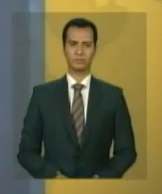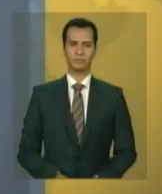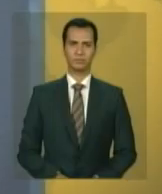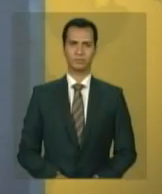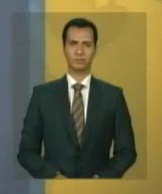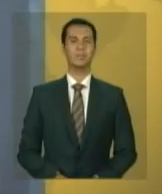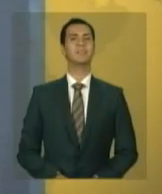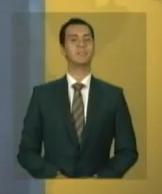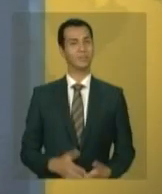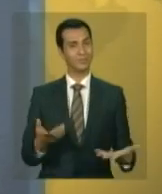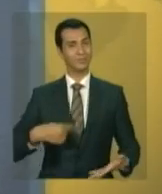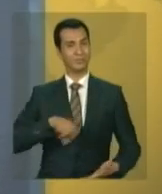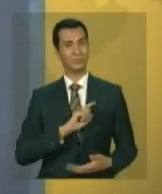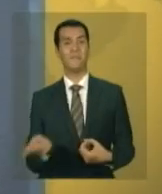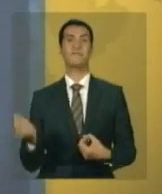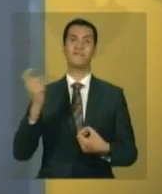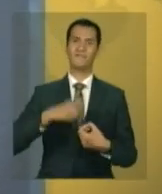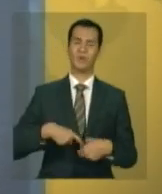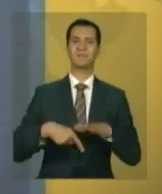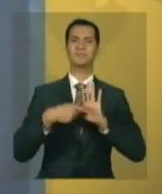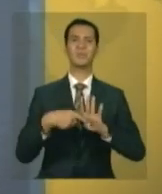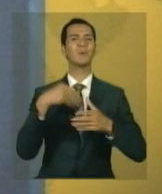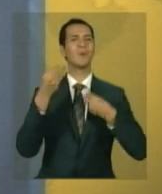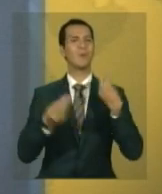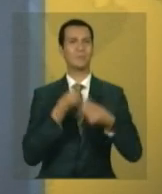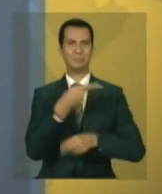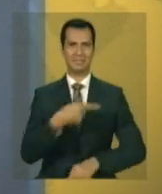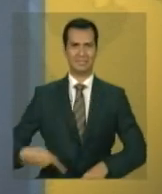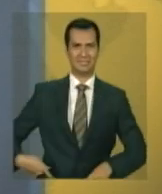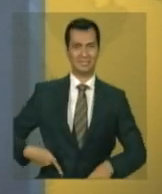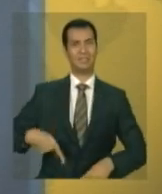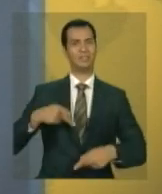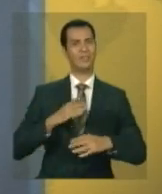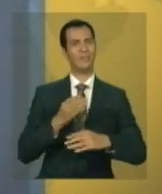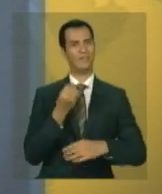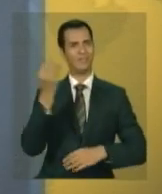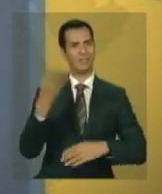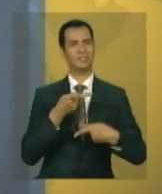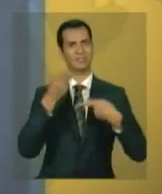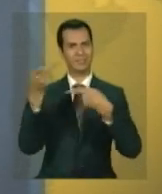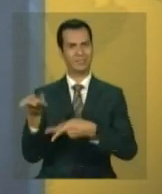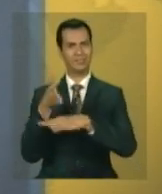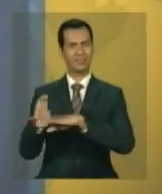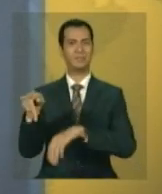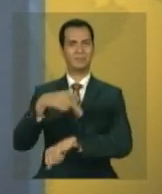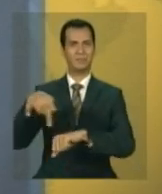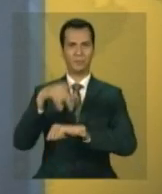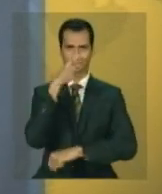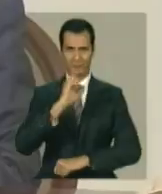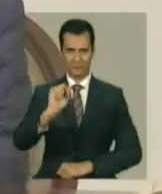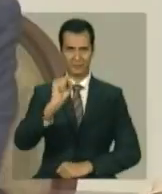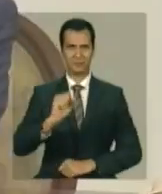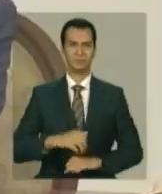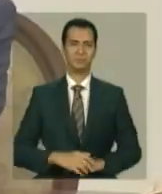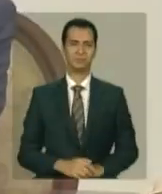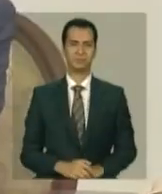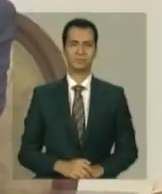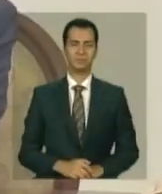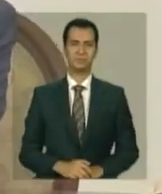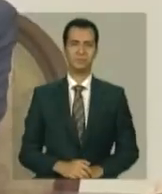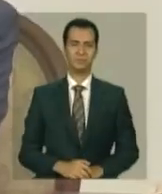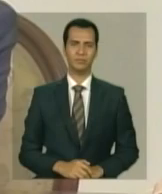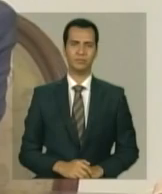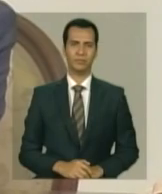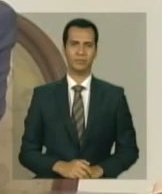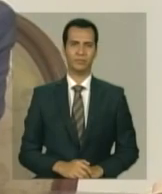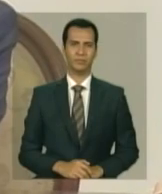Olá, voltamos com a cobertura da imagem da viagem da presidenta Dilma Rousseff à Bulgária. Bom, após se